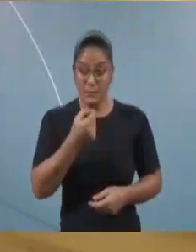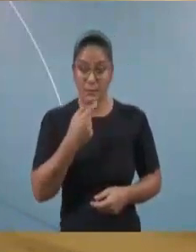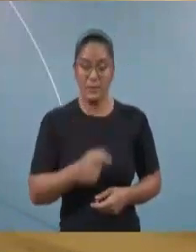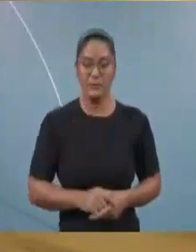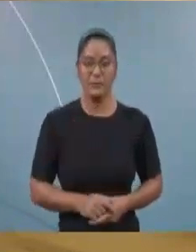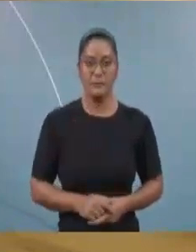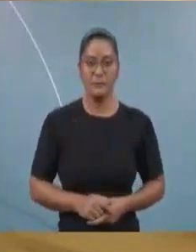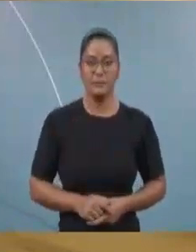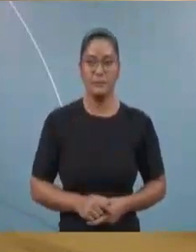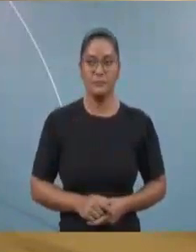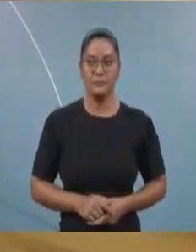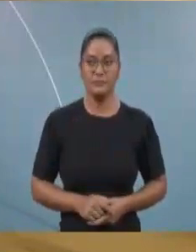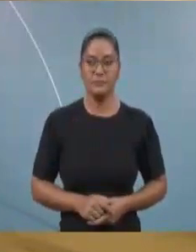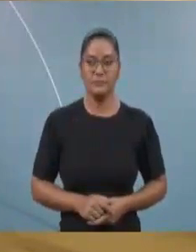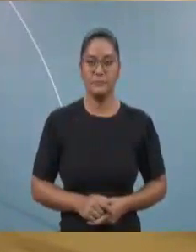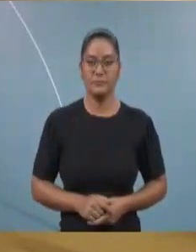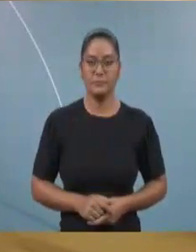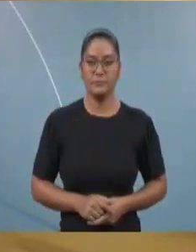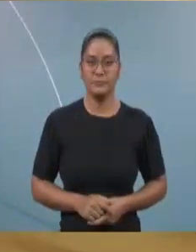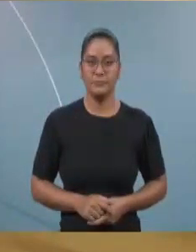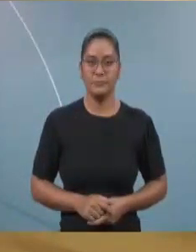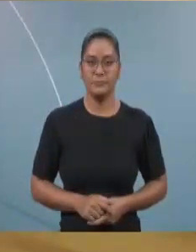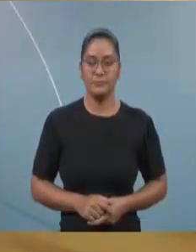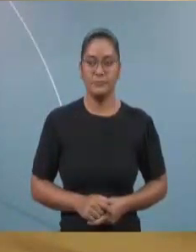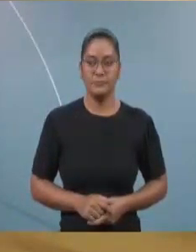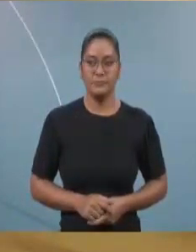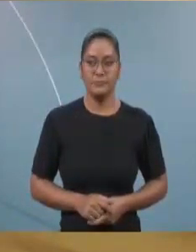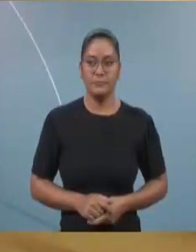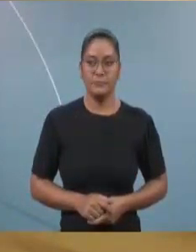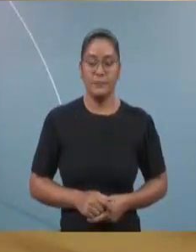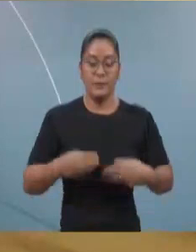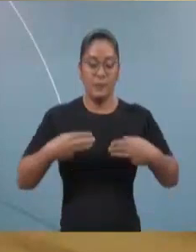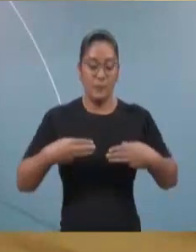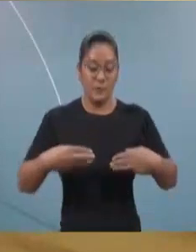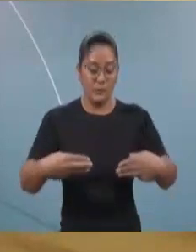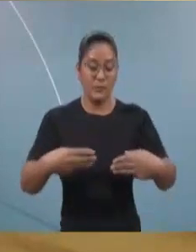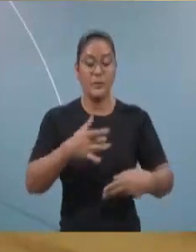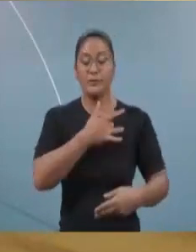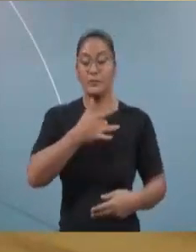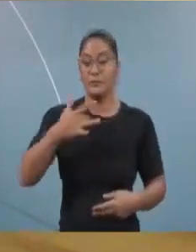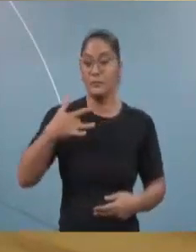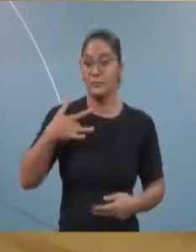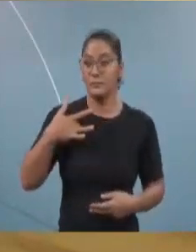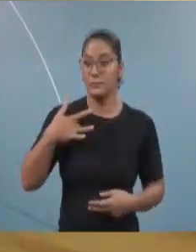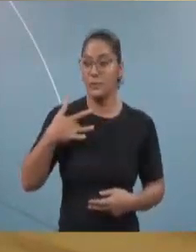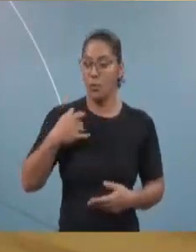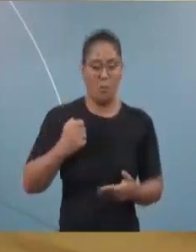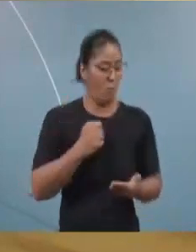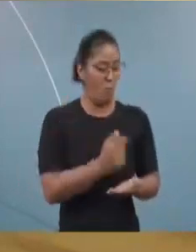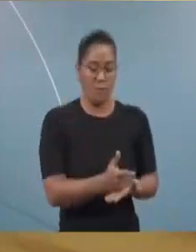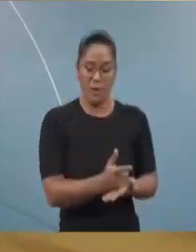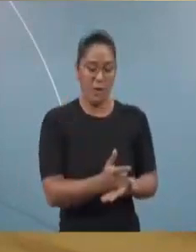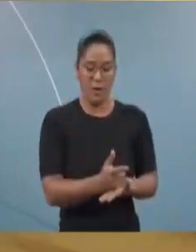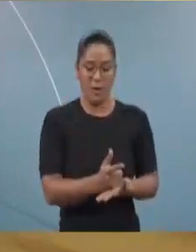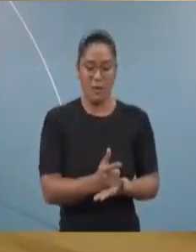são eh oriundas do Ministério da Saúde não são compradas diretamente pelo Estado